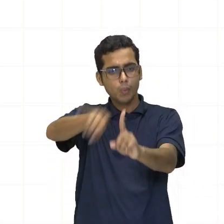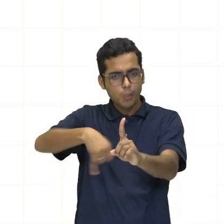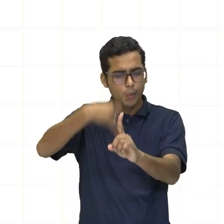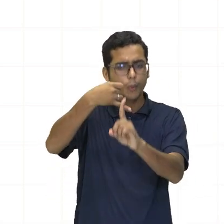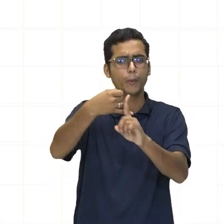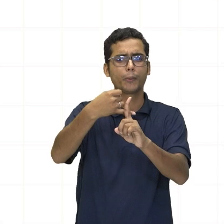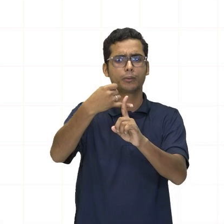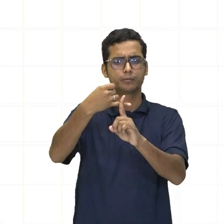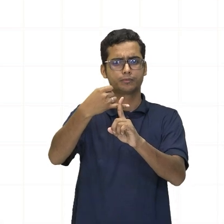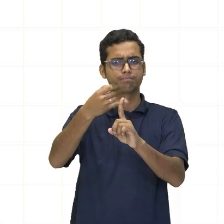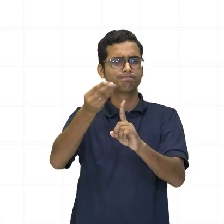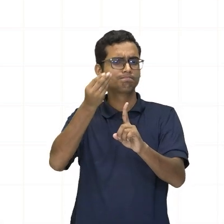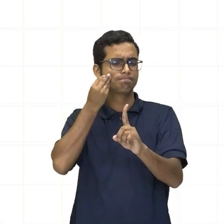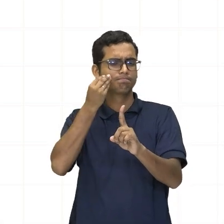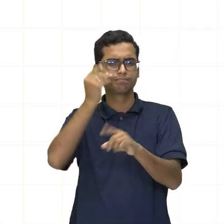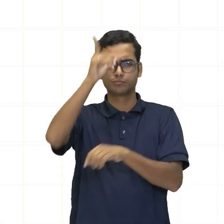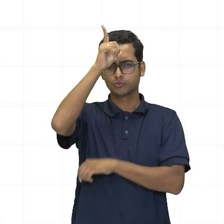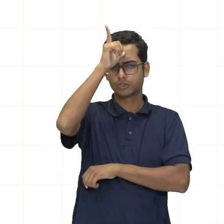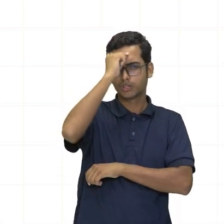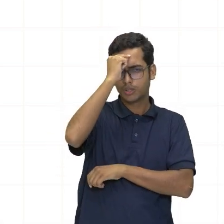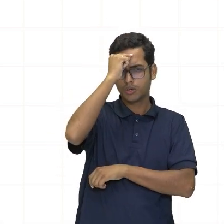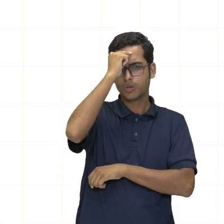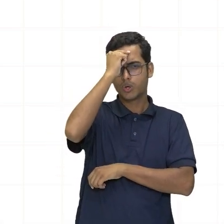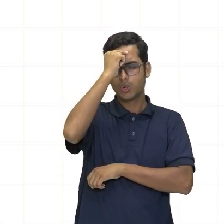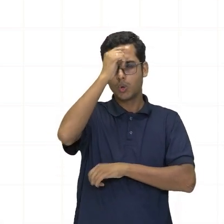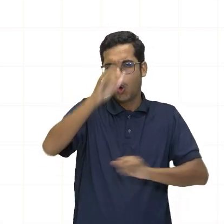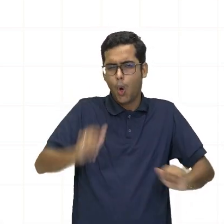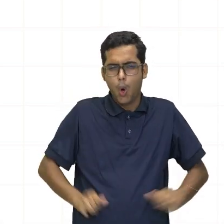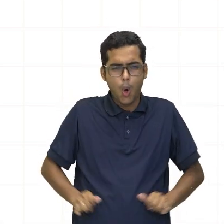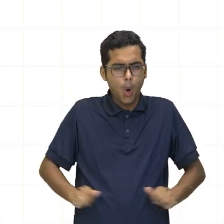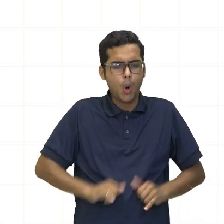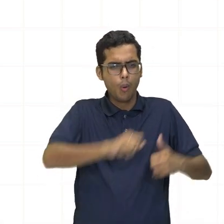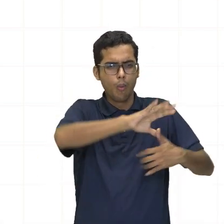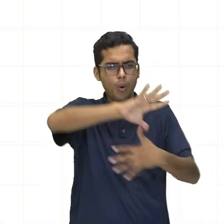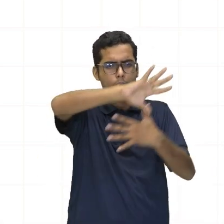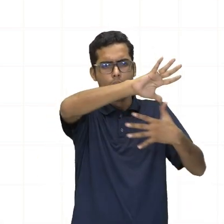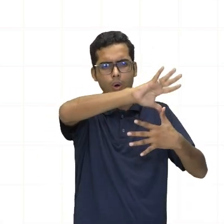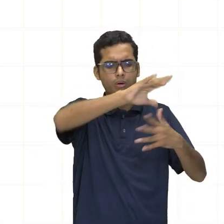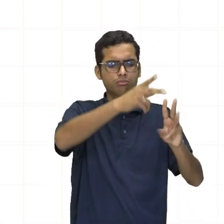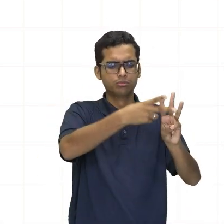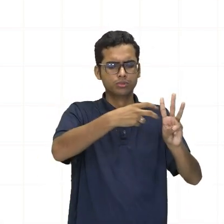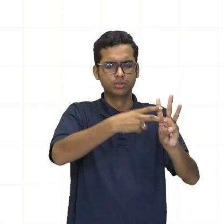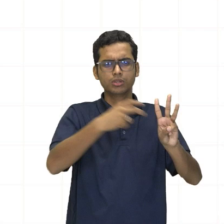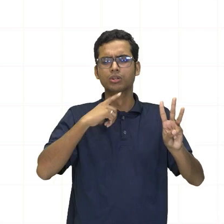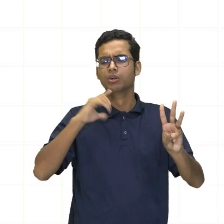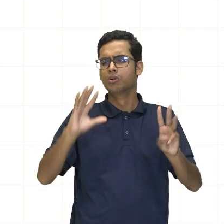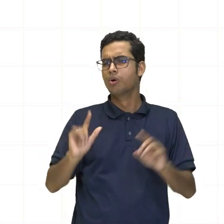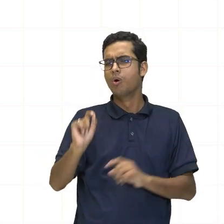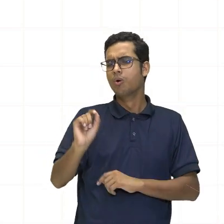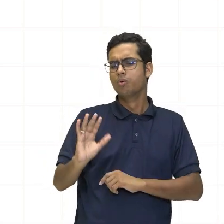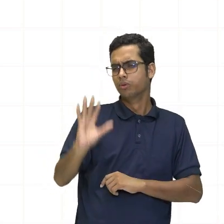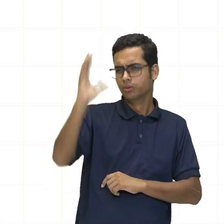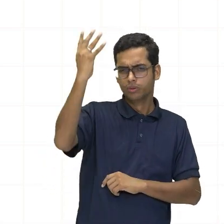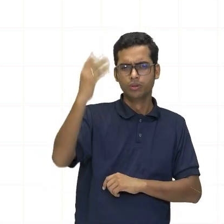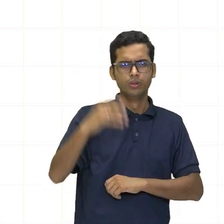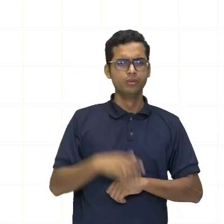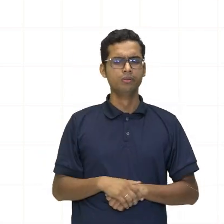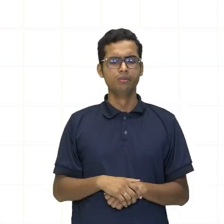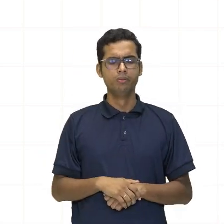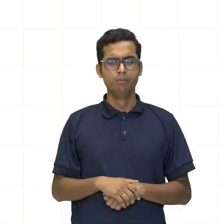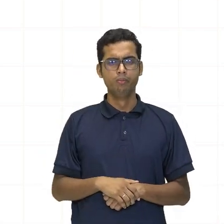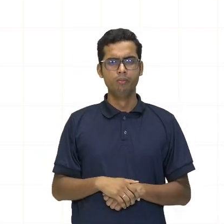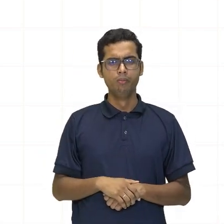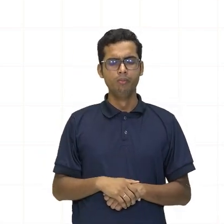escravizados nativos americanos, e para que isso acontecesse, ele vai justamente fazer com